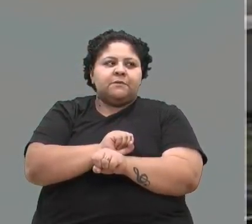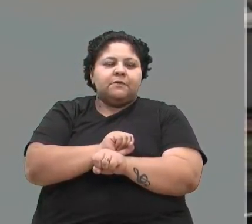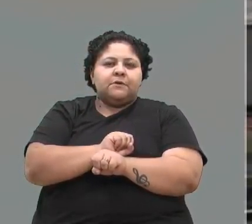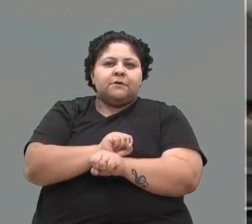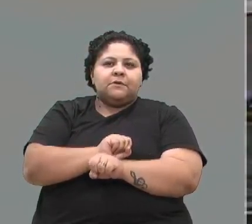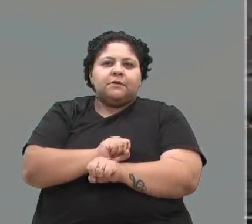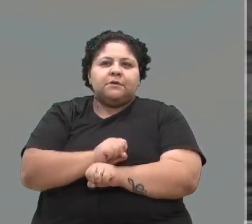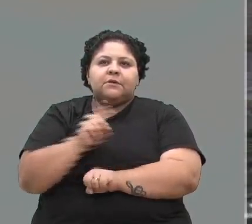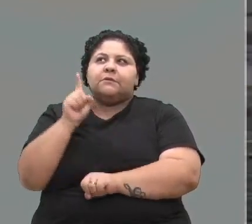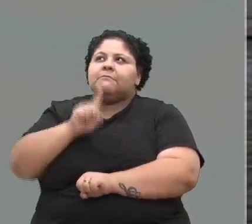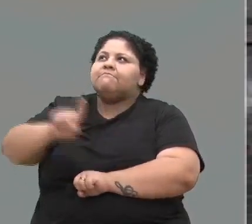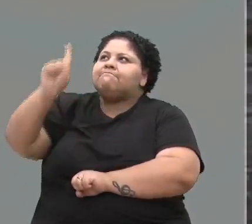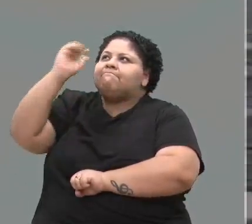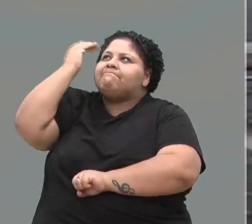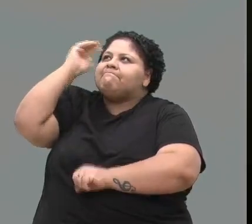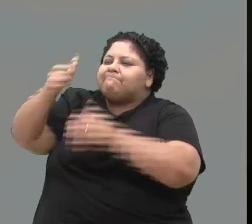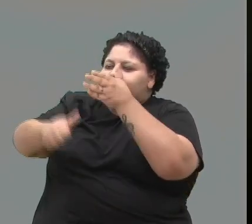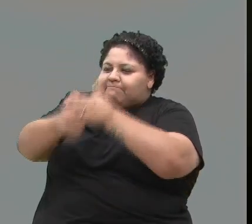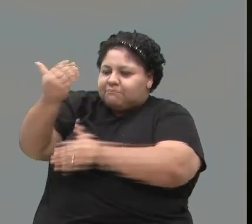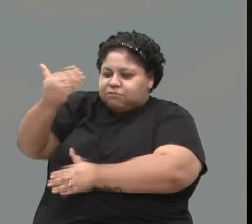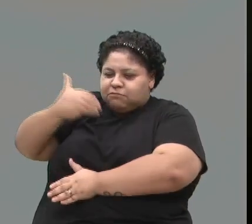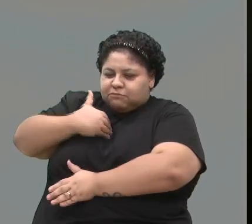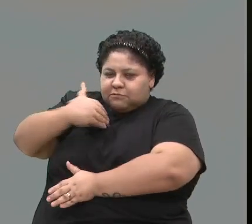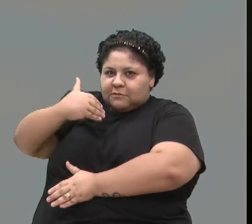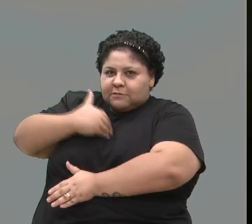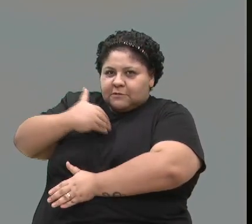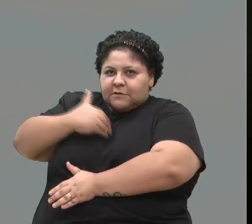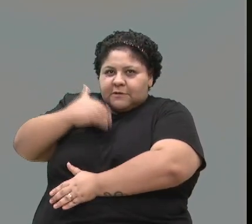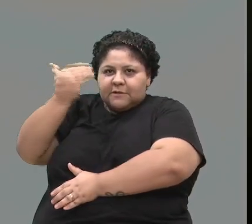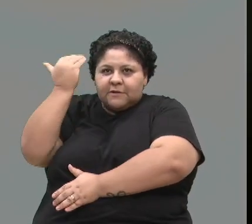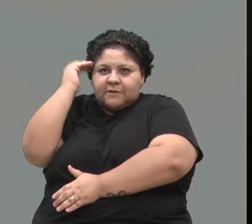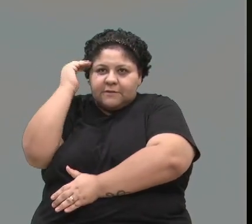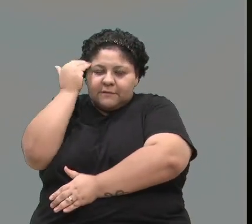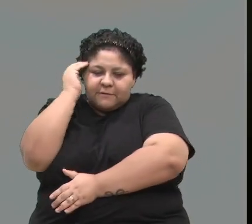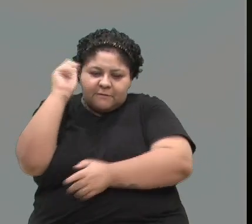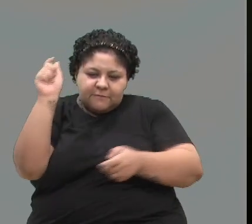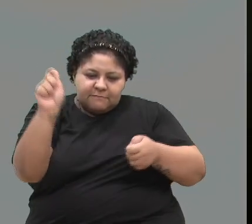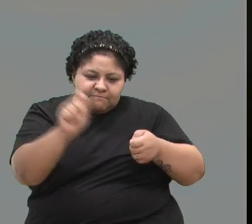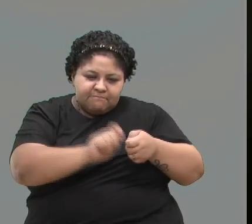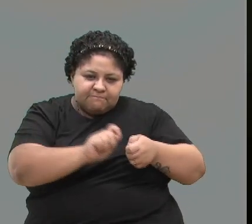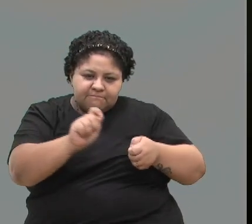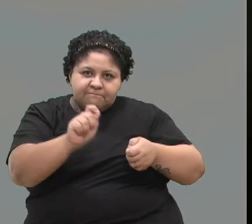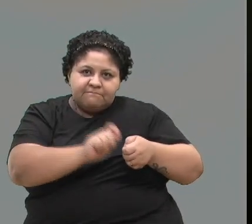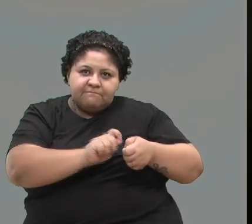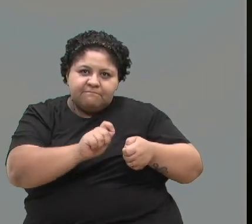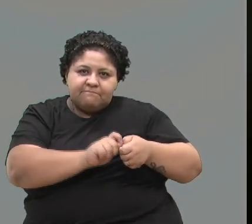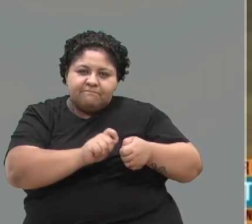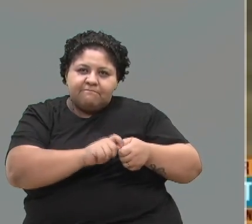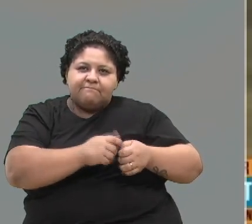E Ele sabe o que é melhor pra mim, Ele sabe o que irá fazer.